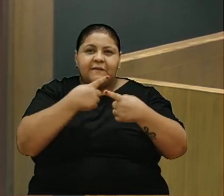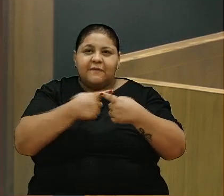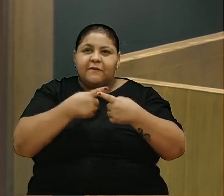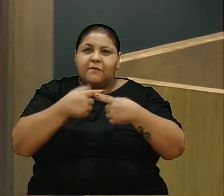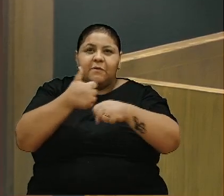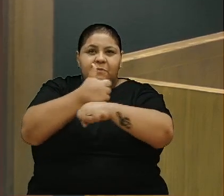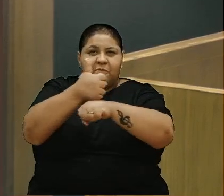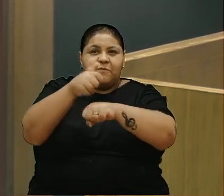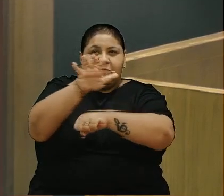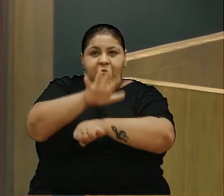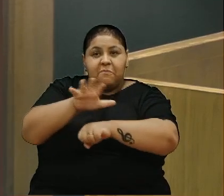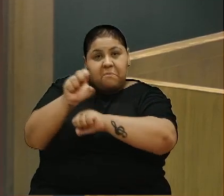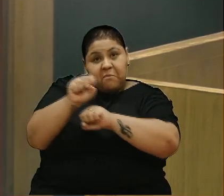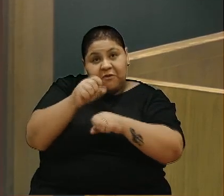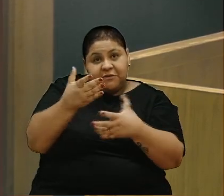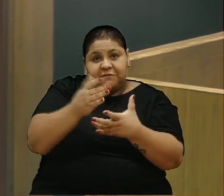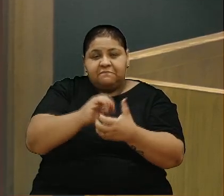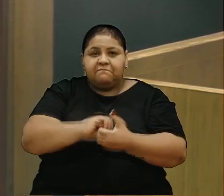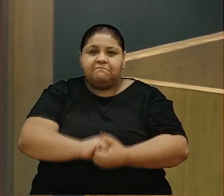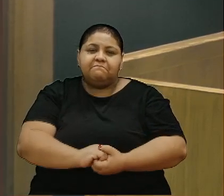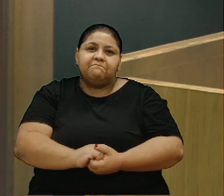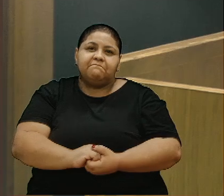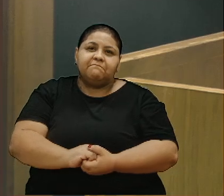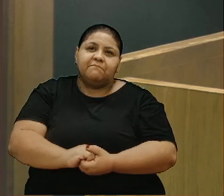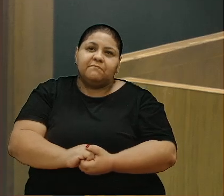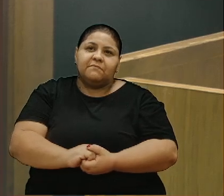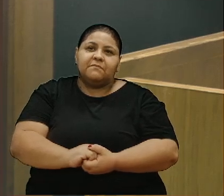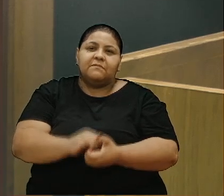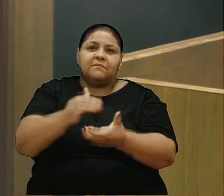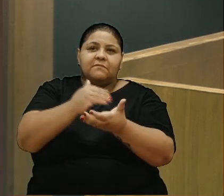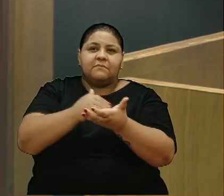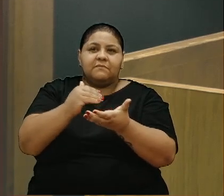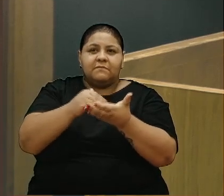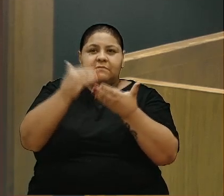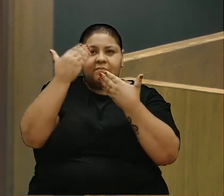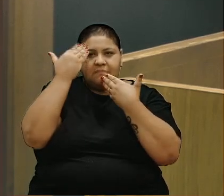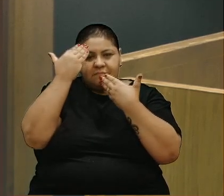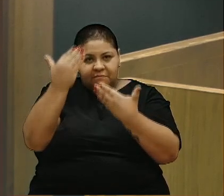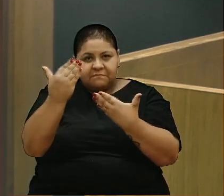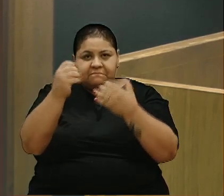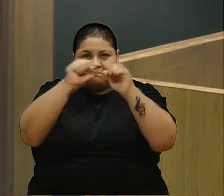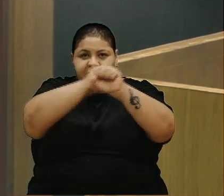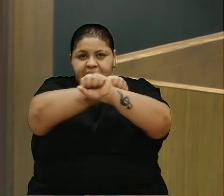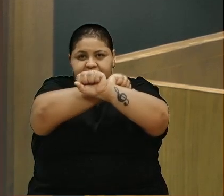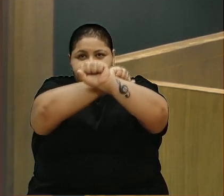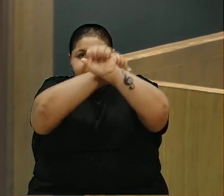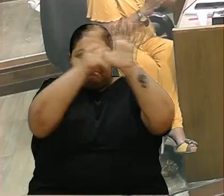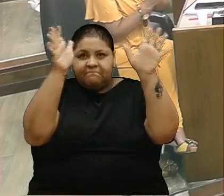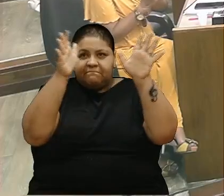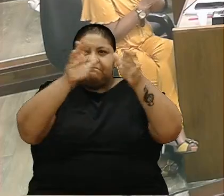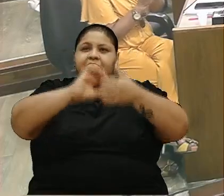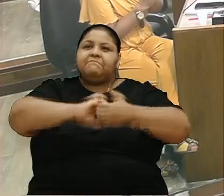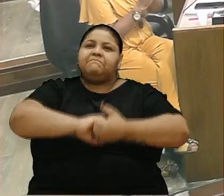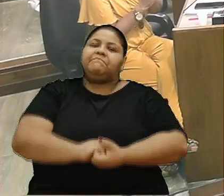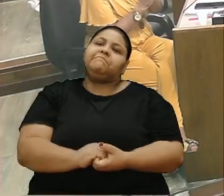na área. É possível? E, secretária Marta, obrigado pela sua explanação. Vamos...